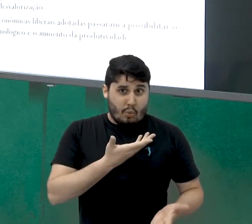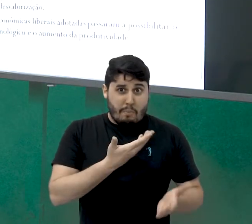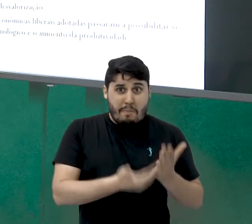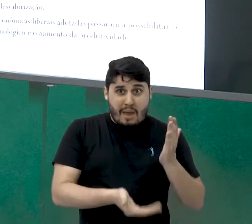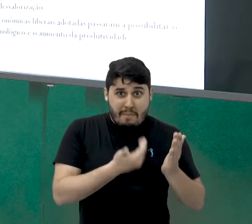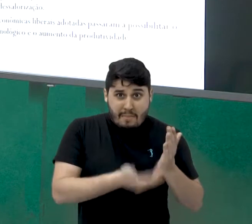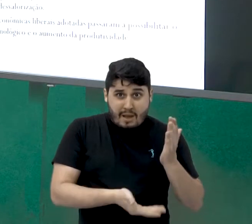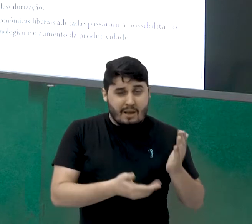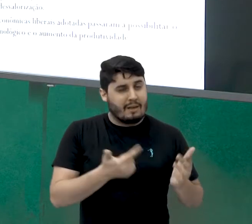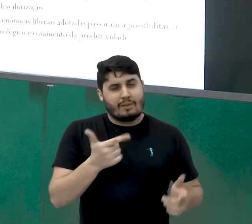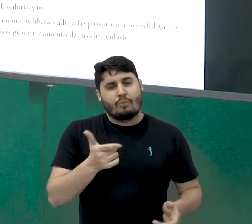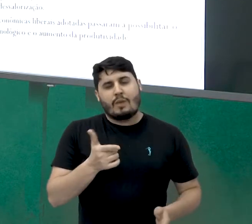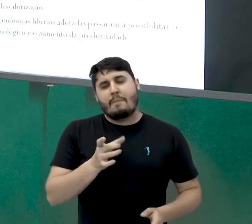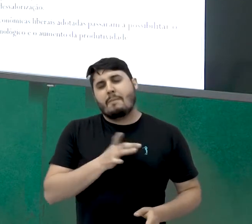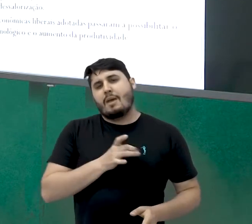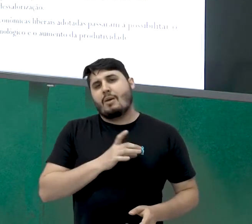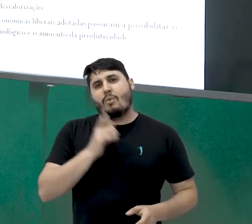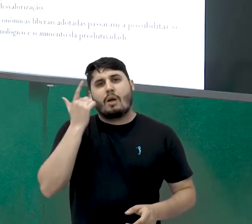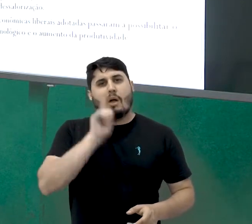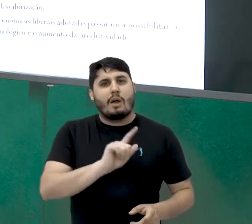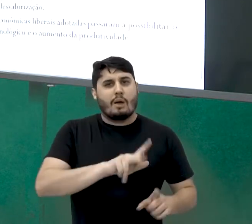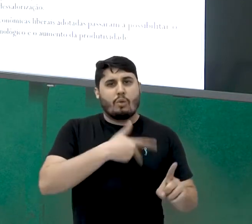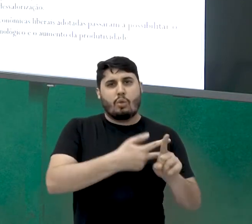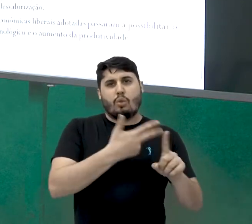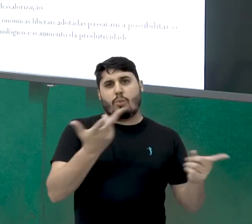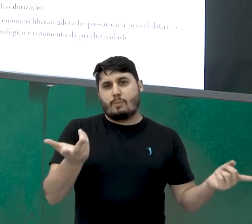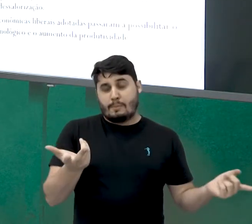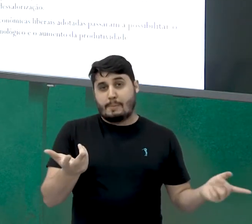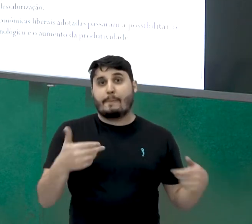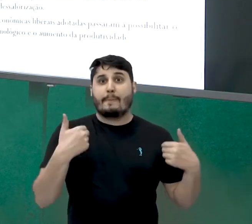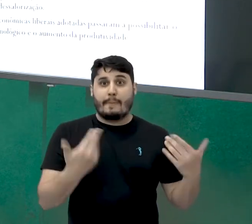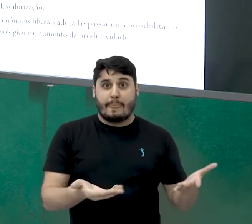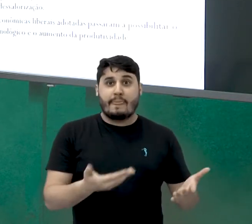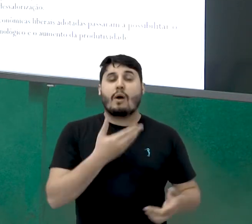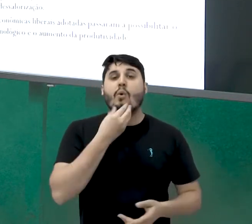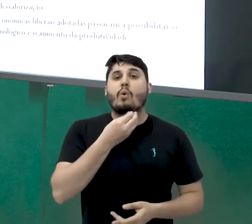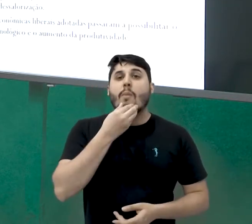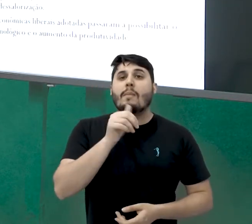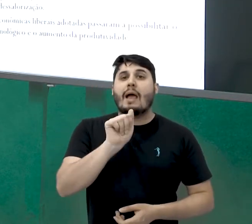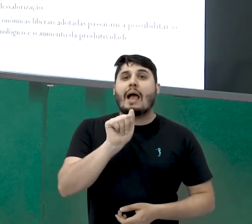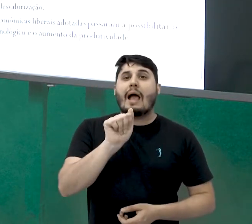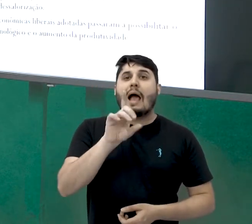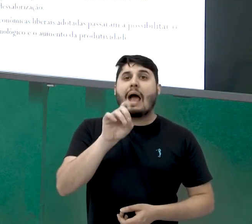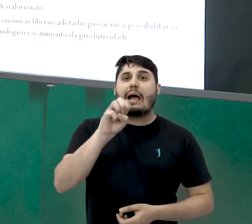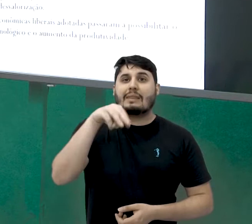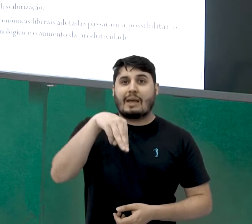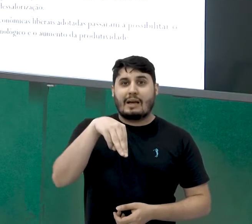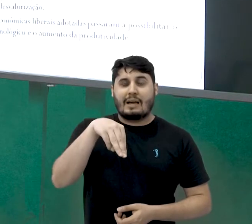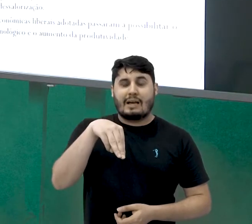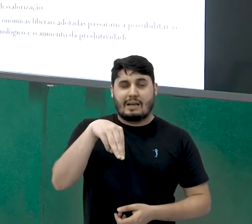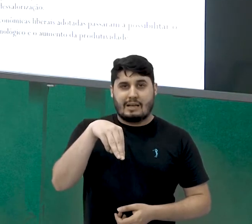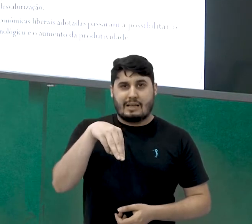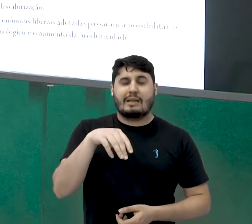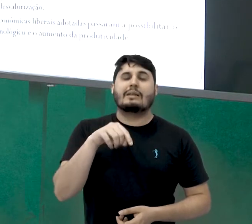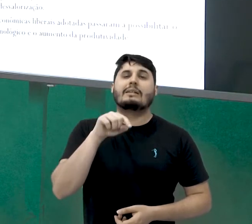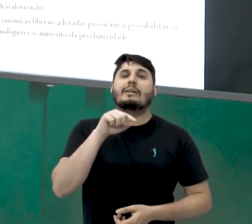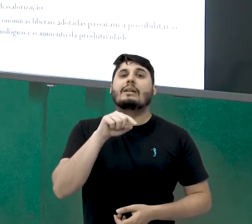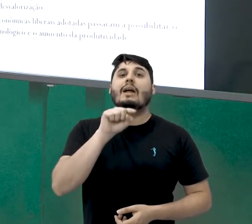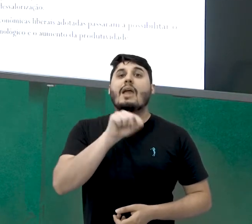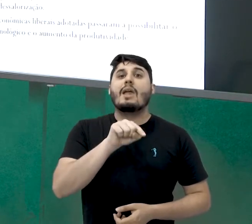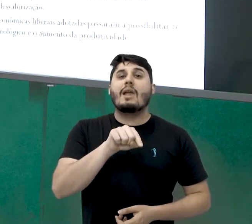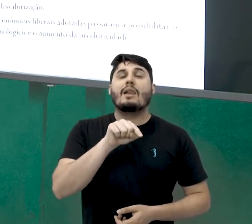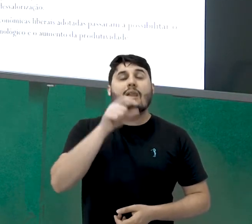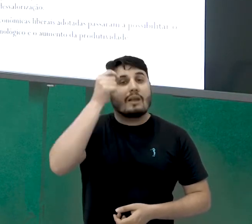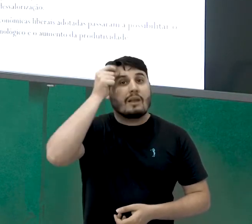uma política liberal, e principalmente por conta de Adam Smith, né, o autor do liberalismo econômico, também chamado